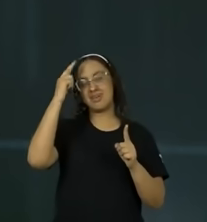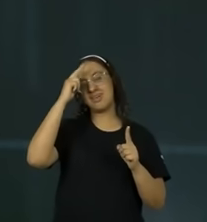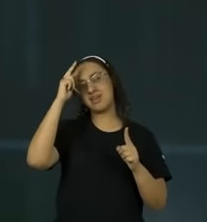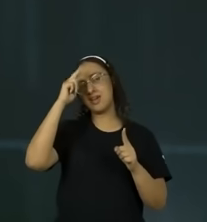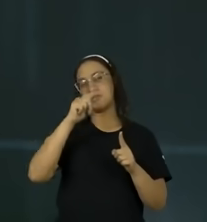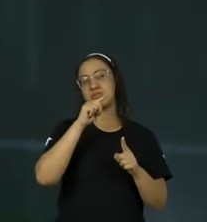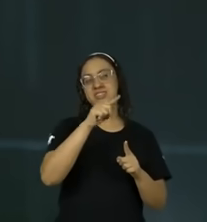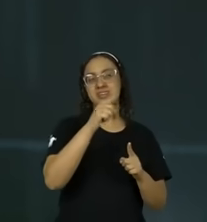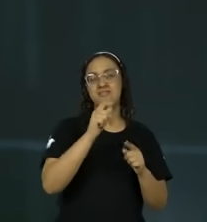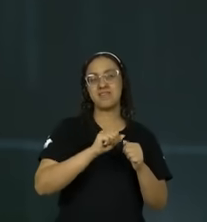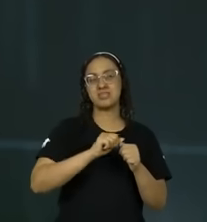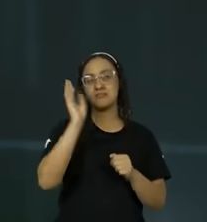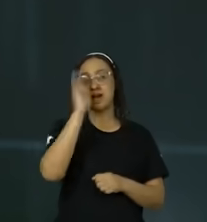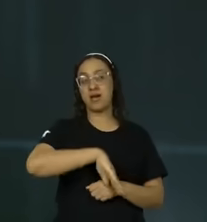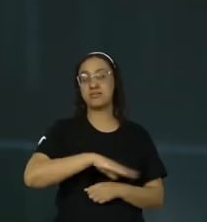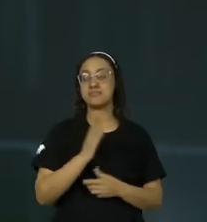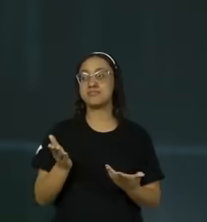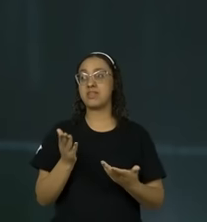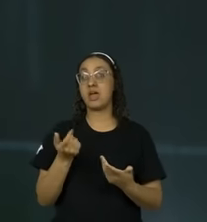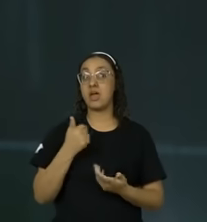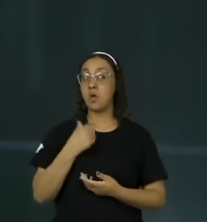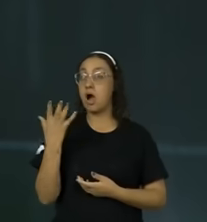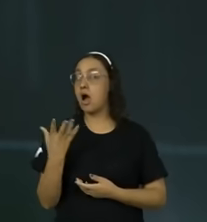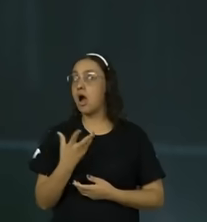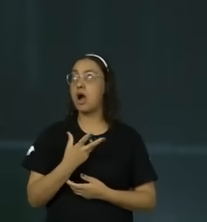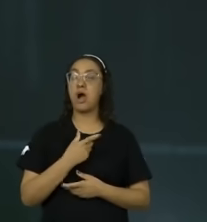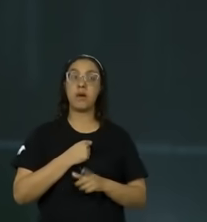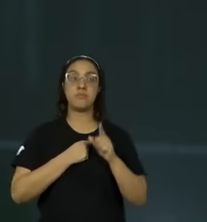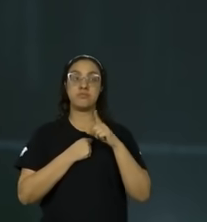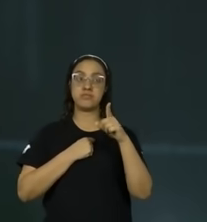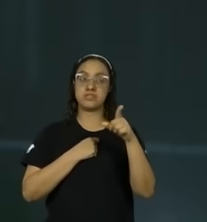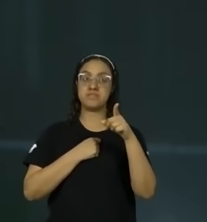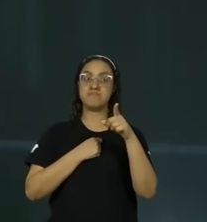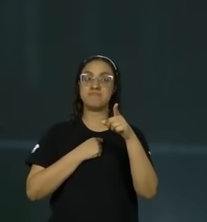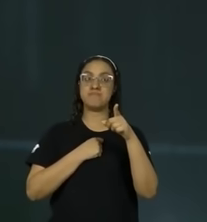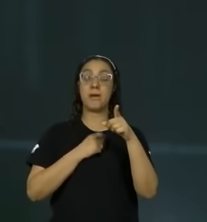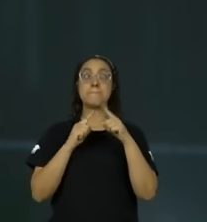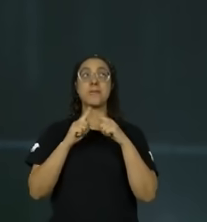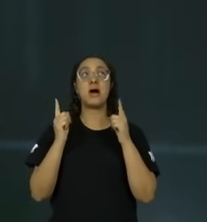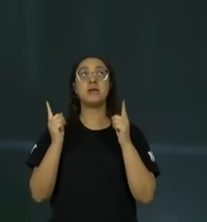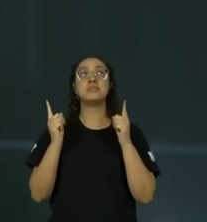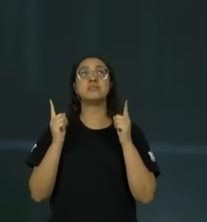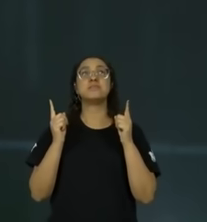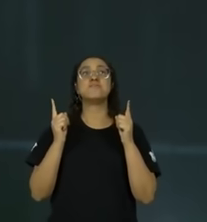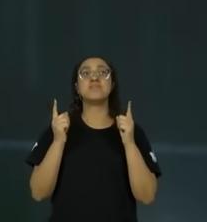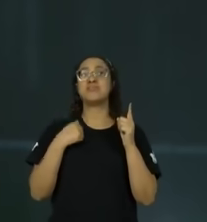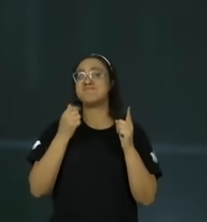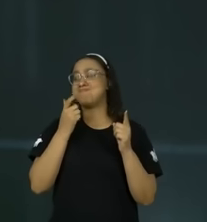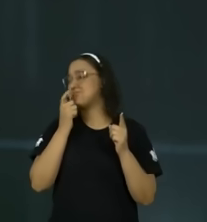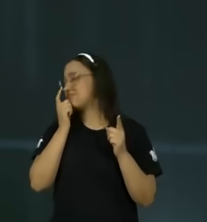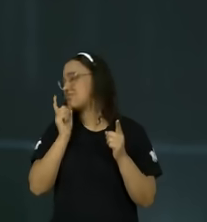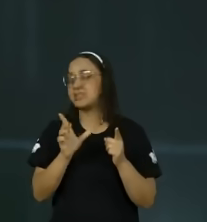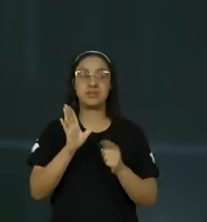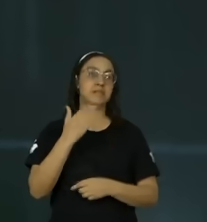Eu até quero uma reaproximação com você, mas é difícil me aproximar depois de tudo que aconteceu.